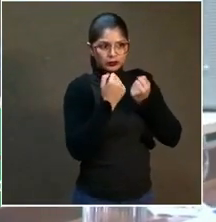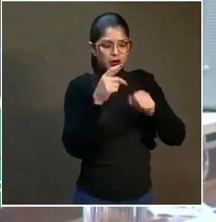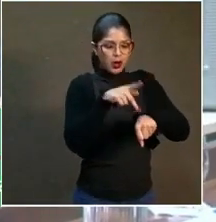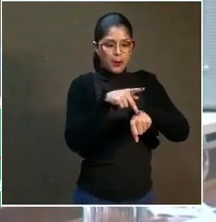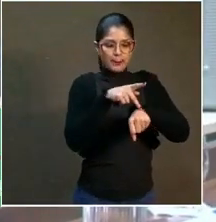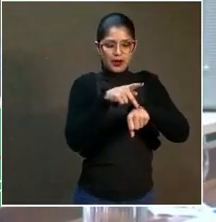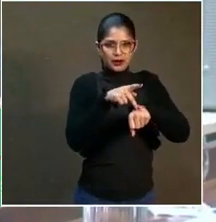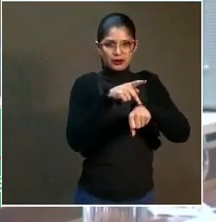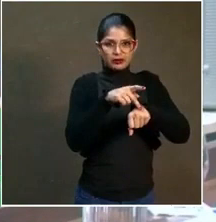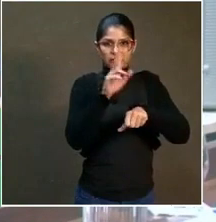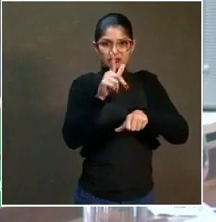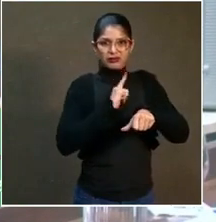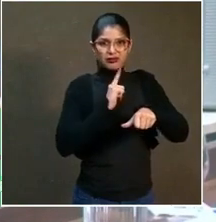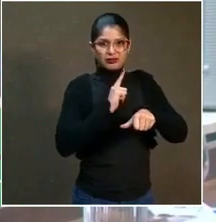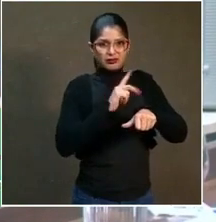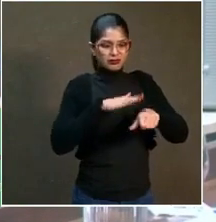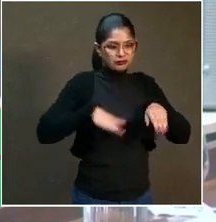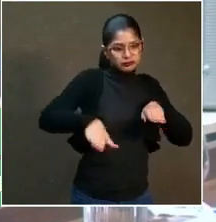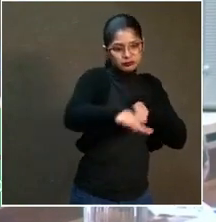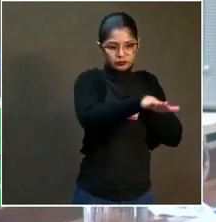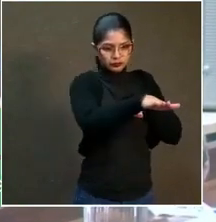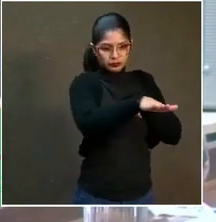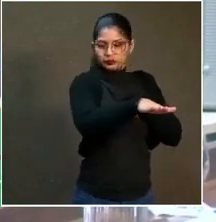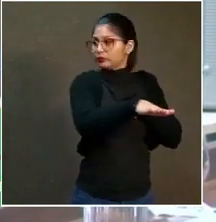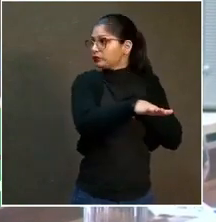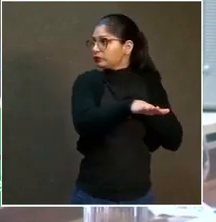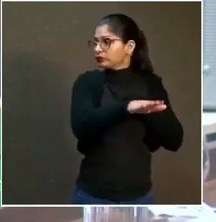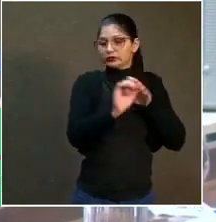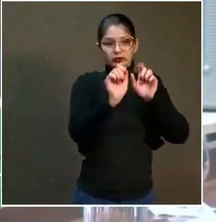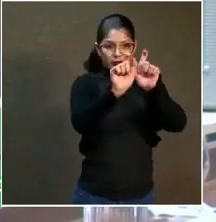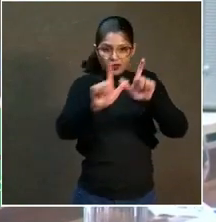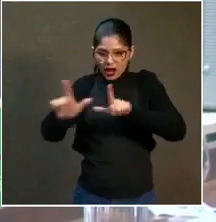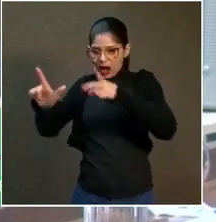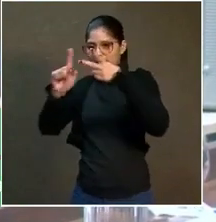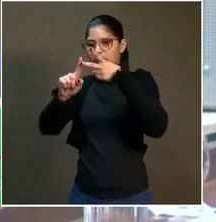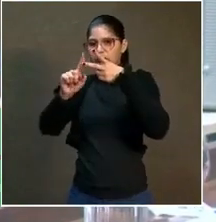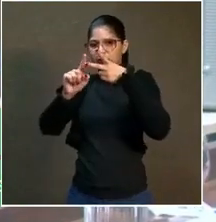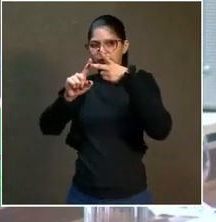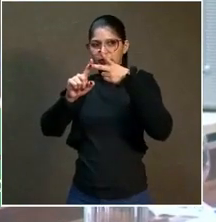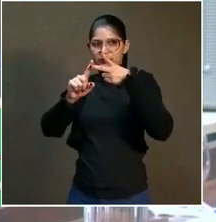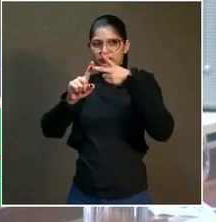Tem dois carros, correto? Abra outro vídeo, por favor.